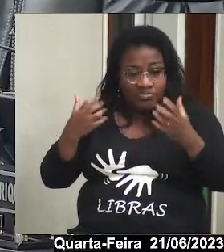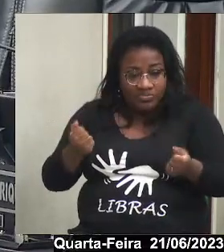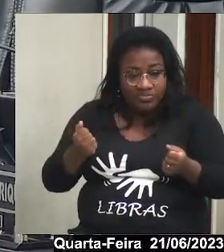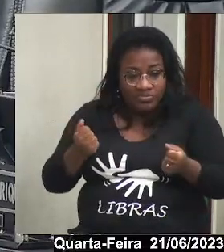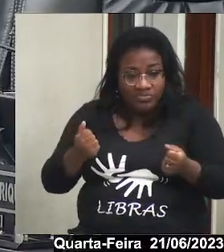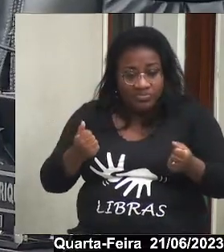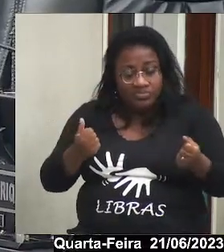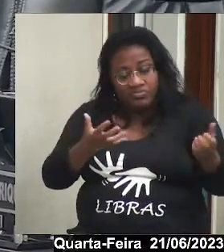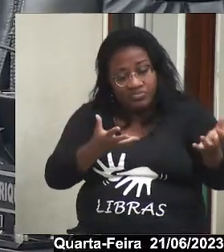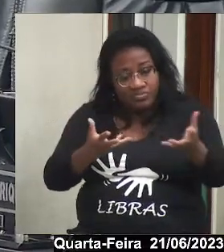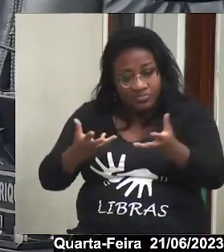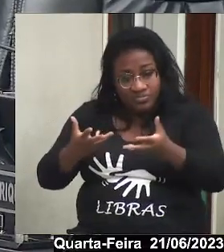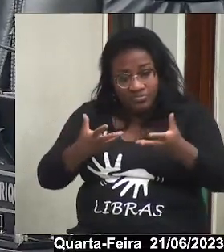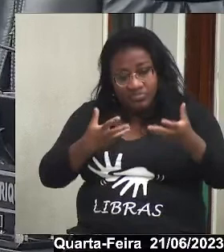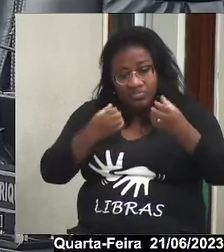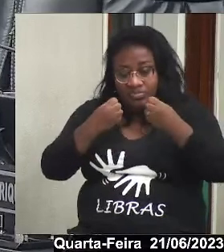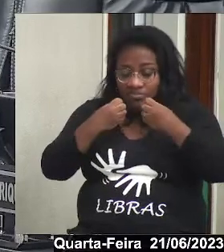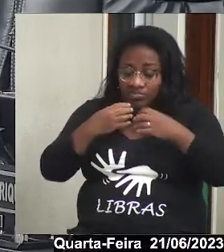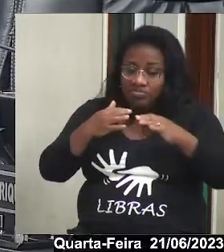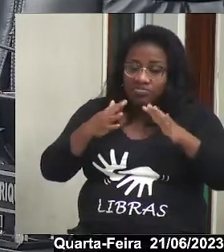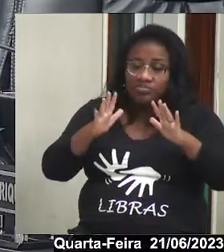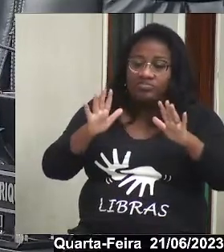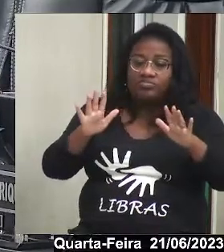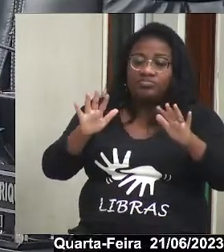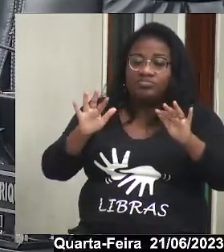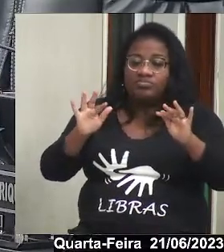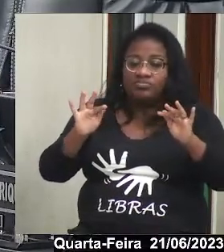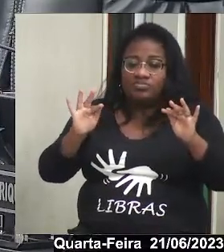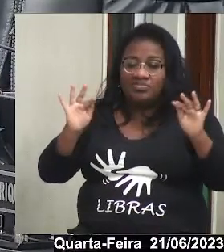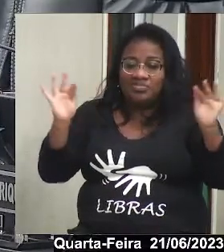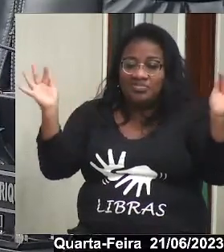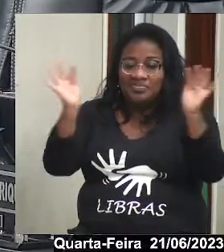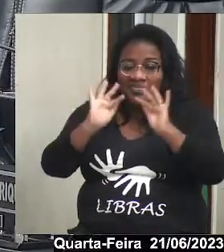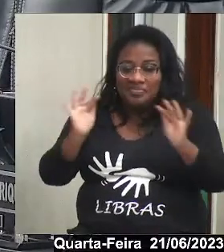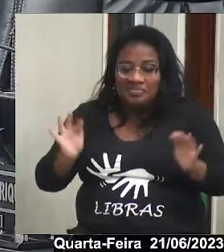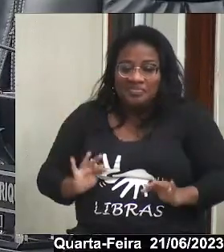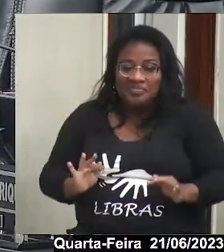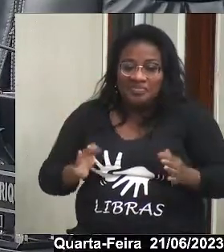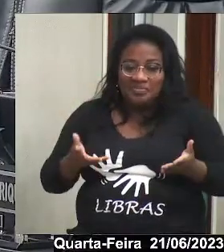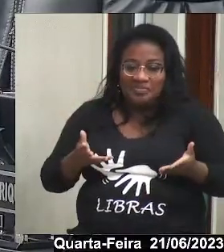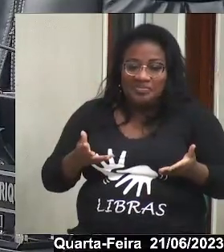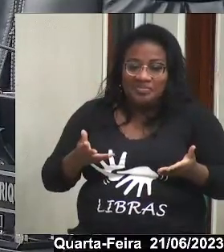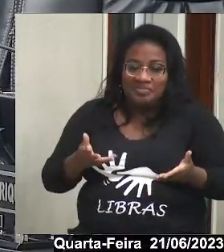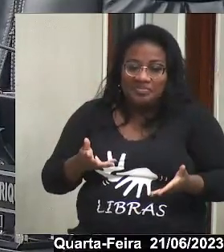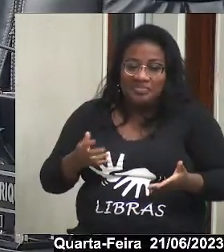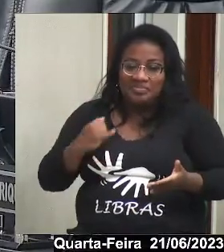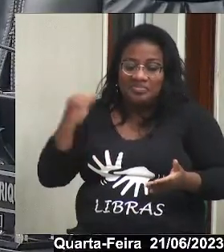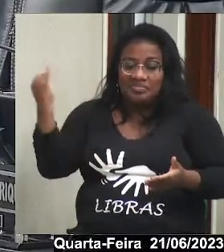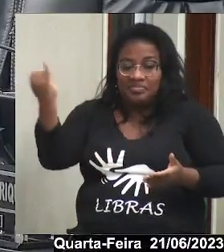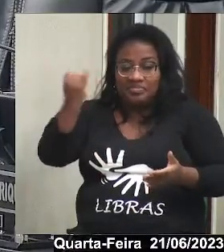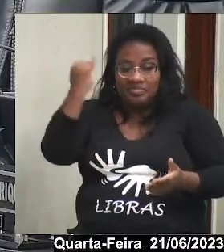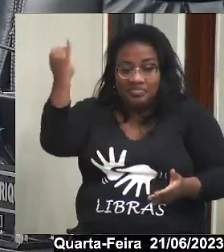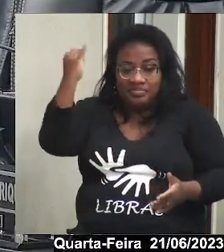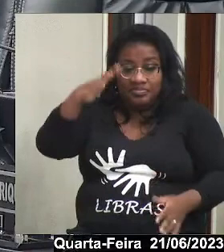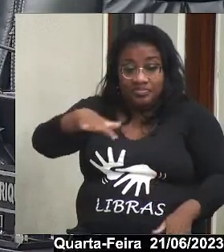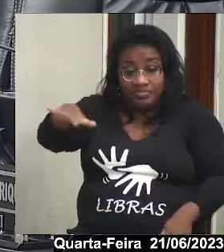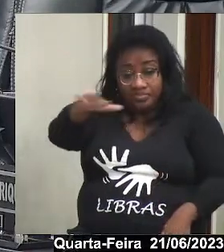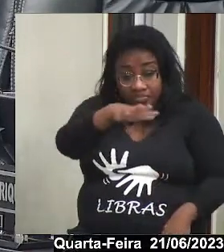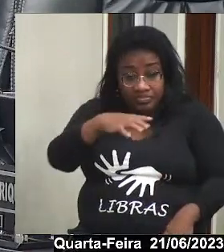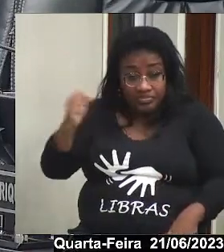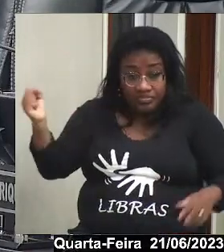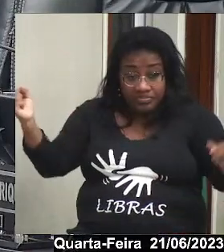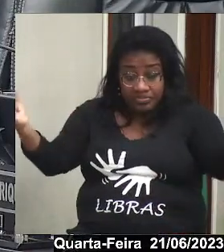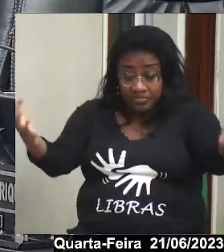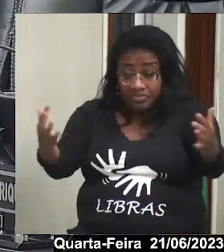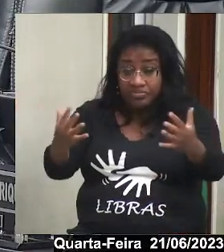recebermos aqui a presença de vocês. E isso para nós tem sido muito agradável, até porque é importante, como já disse vários colegas